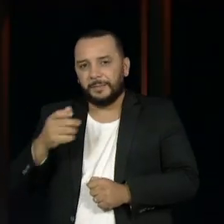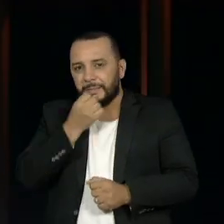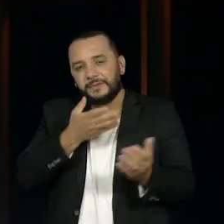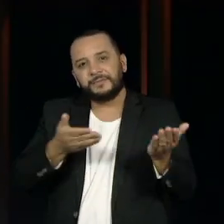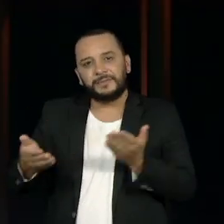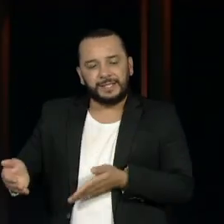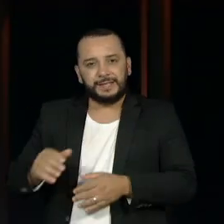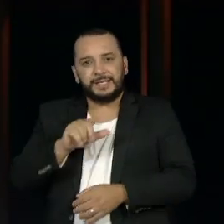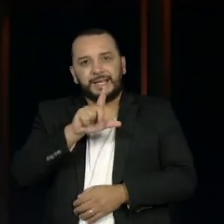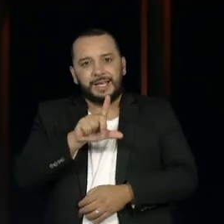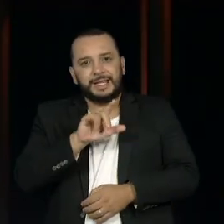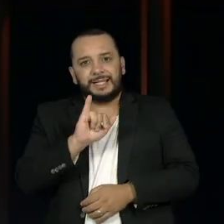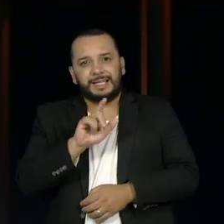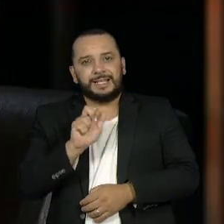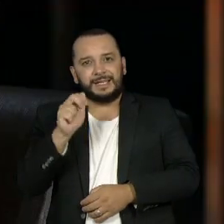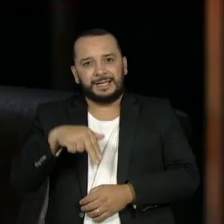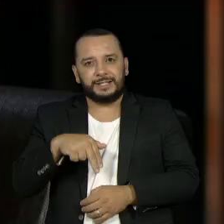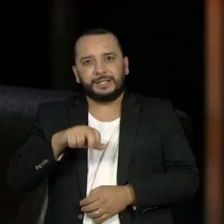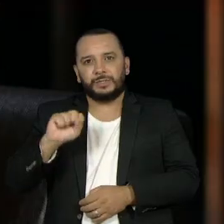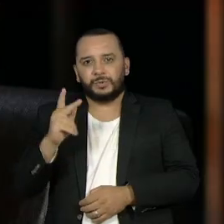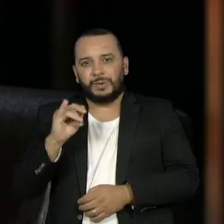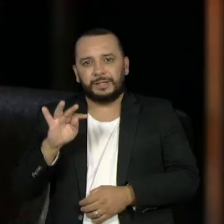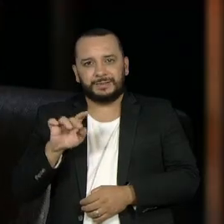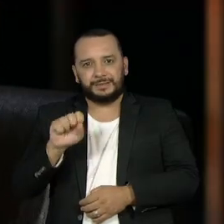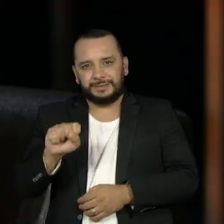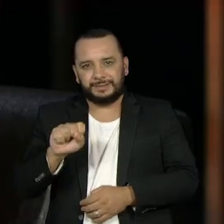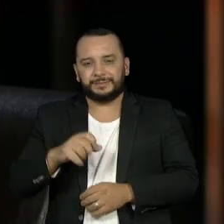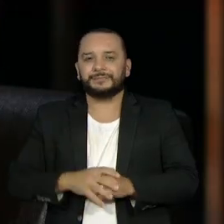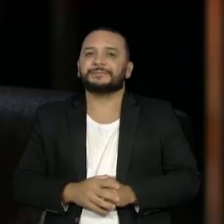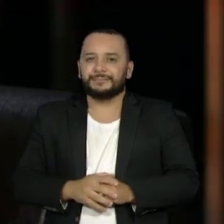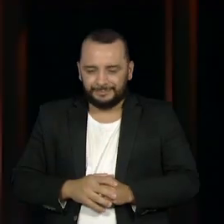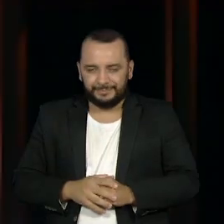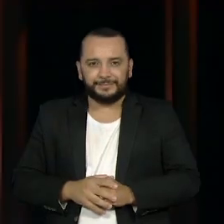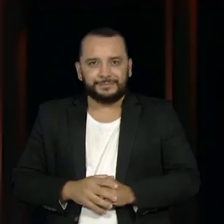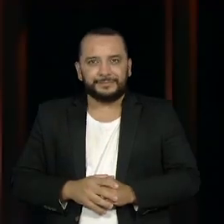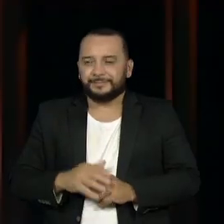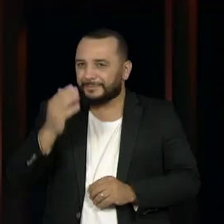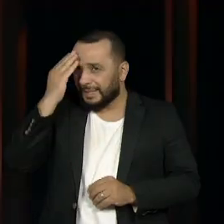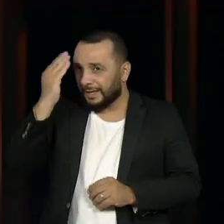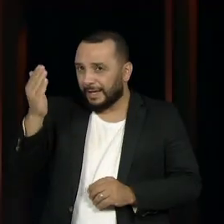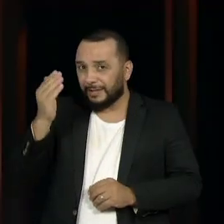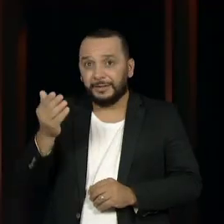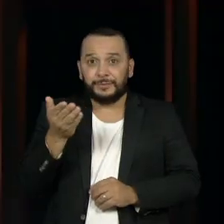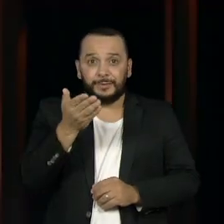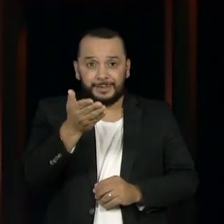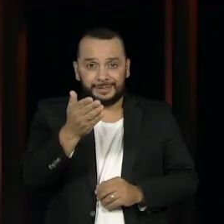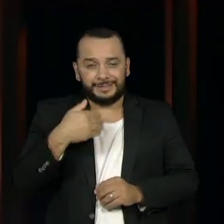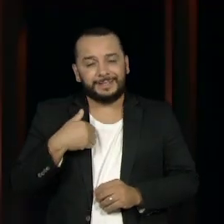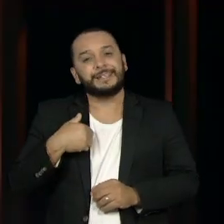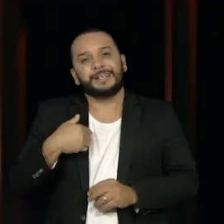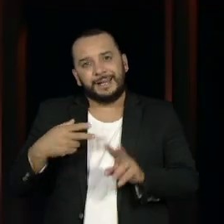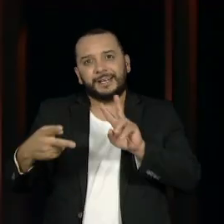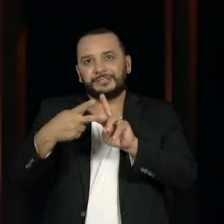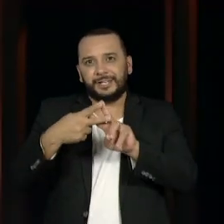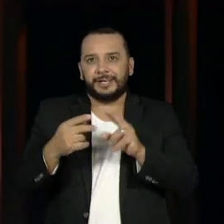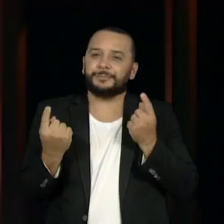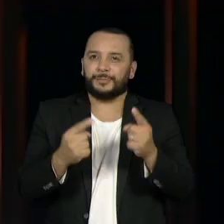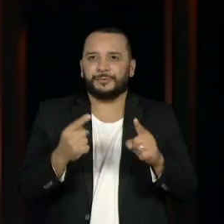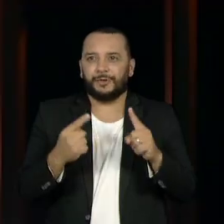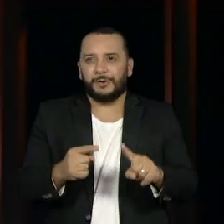bem-vinda lillian Schwartz obrigada por você aí participa com a hashtag